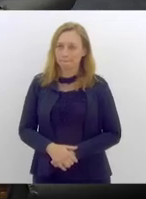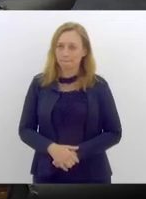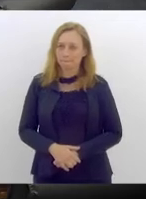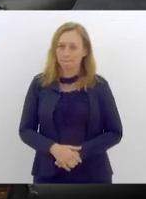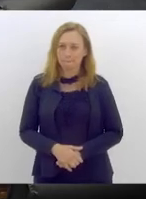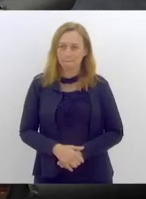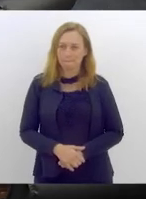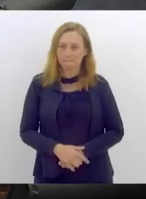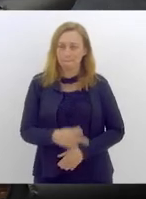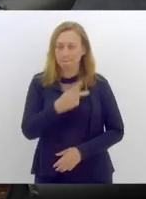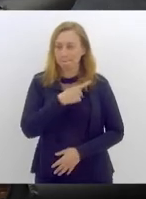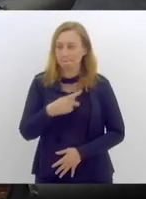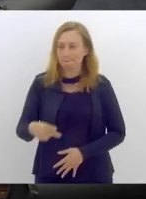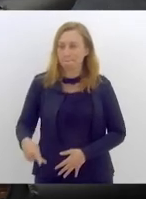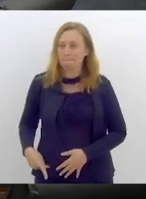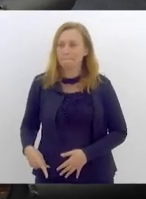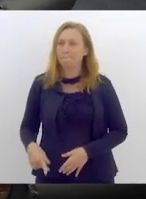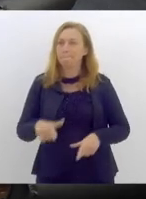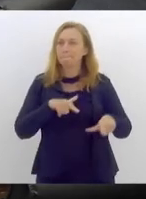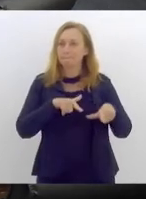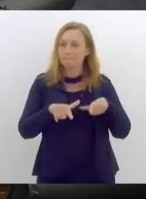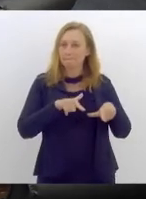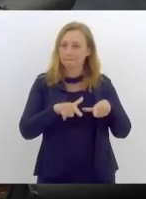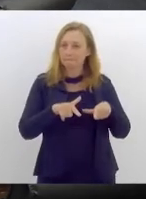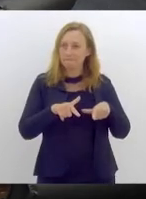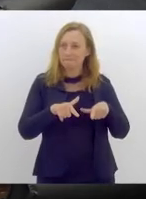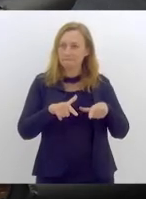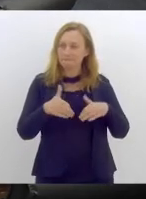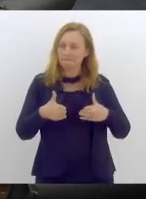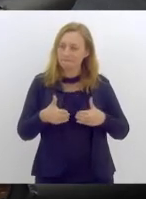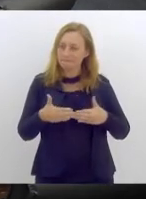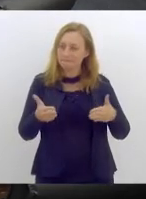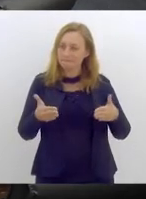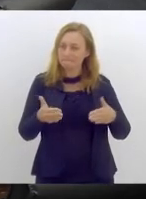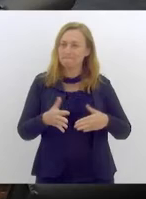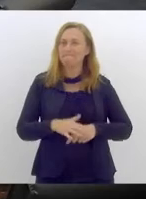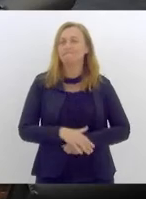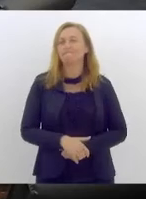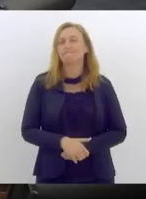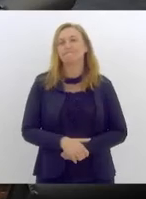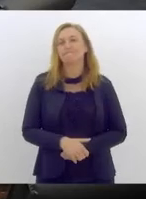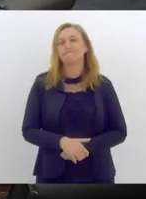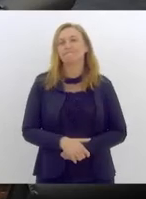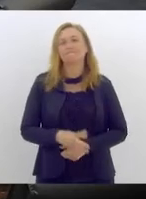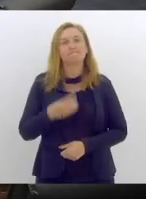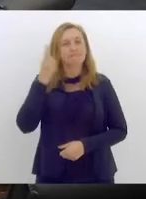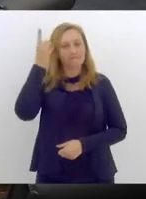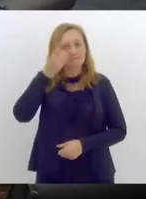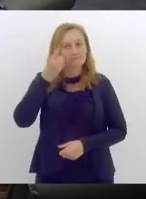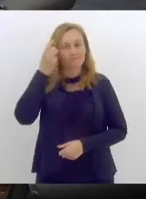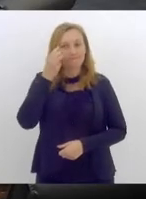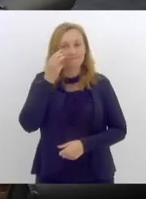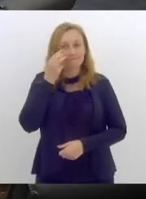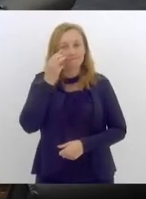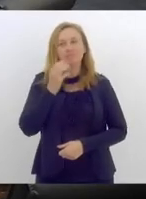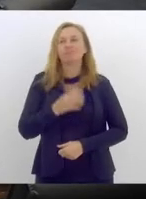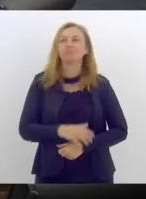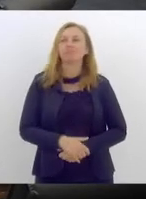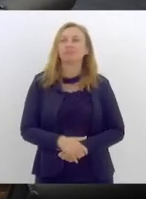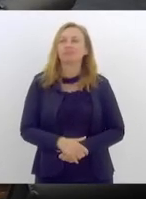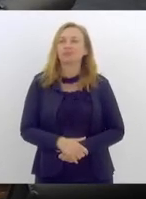presidente dos trabalhos deste expediente Inicial Nobre Deputado waldeck